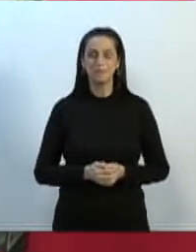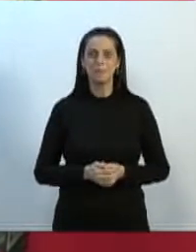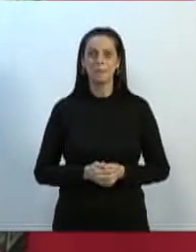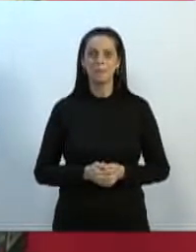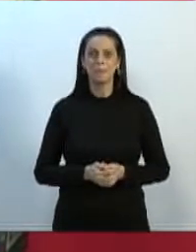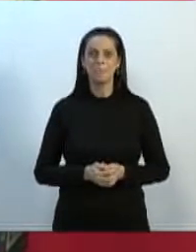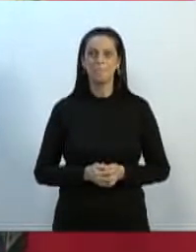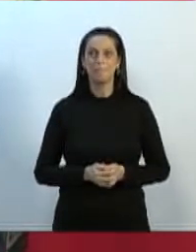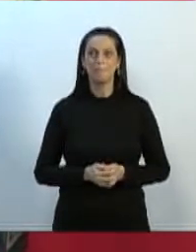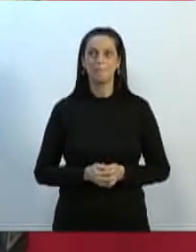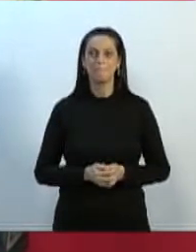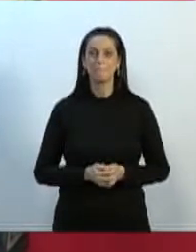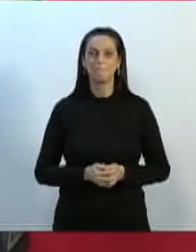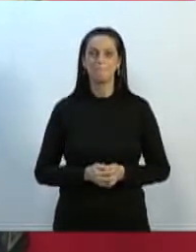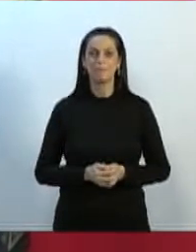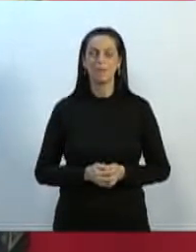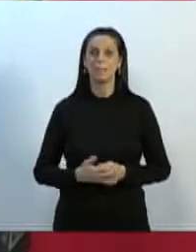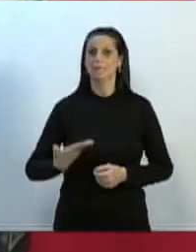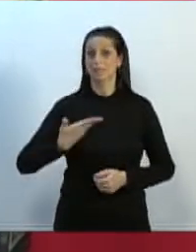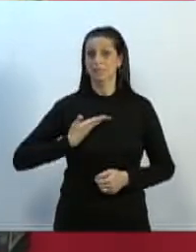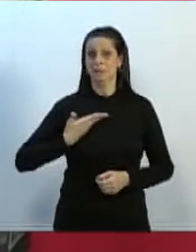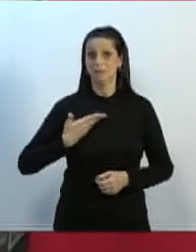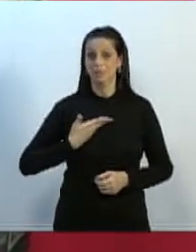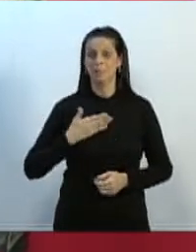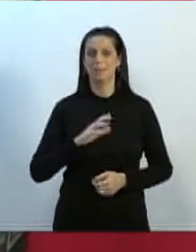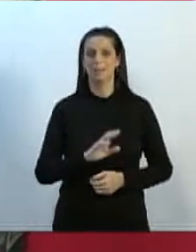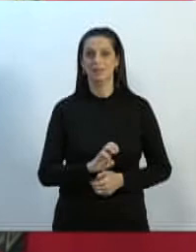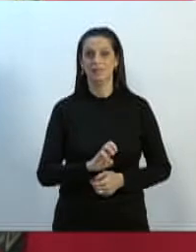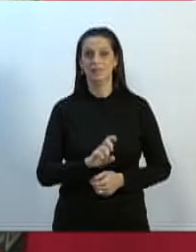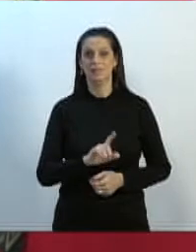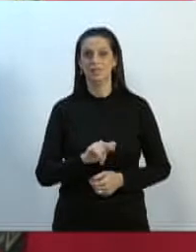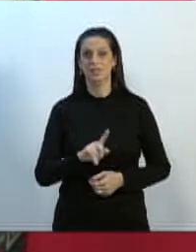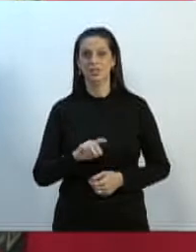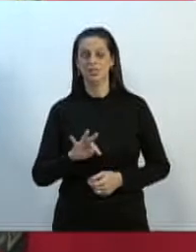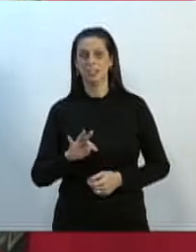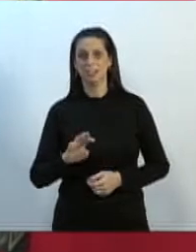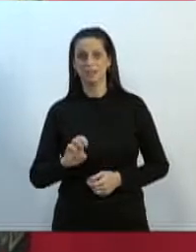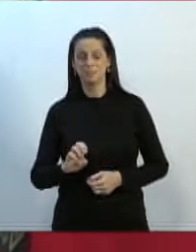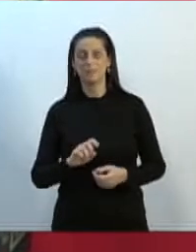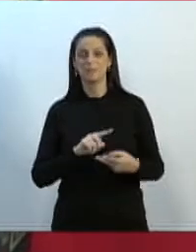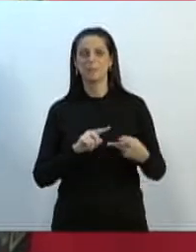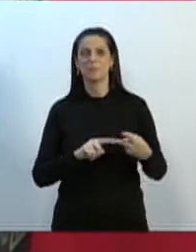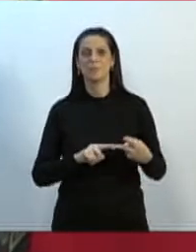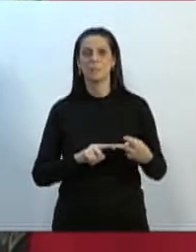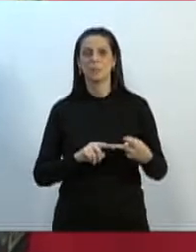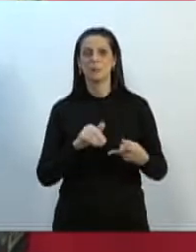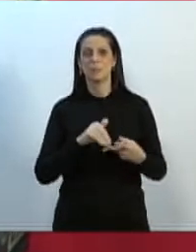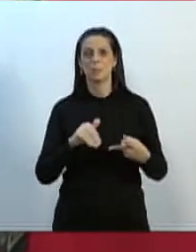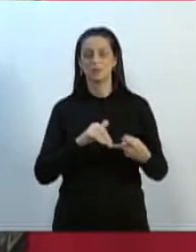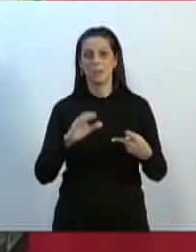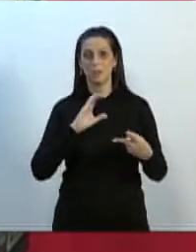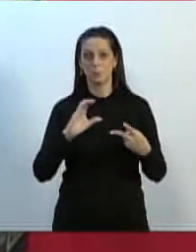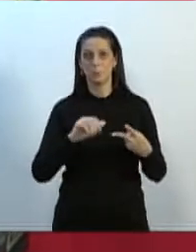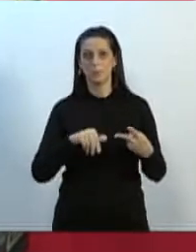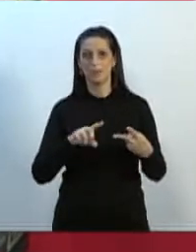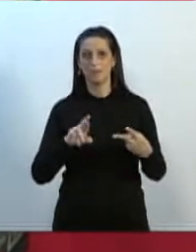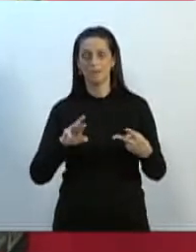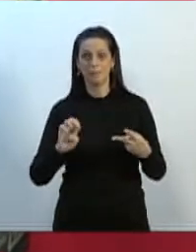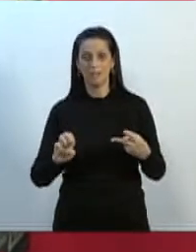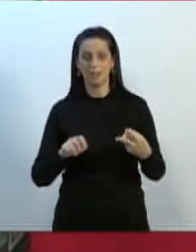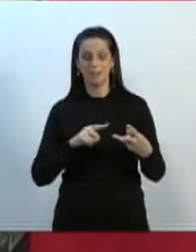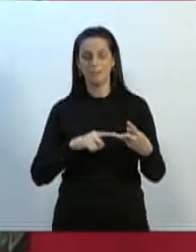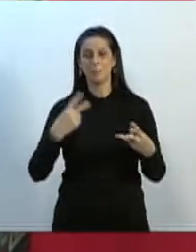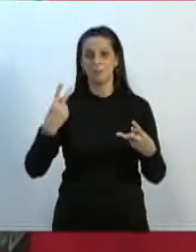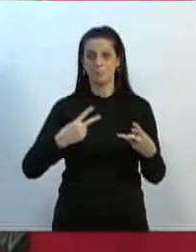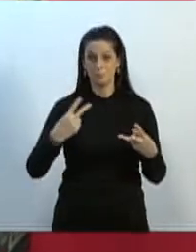lá os meus queridos amigos Aliege, Blaut, Ney dos Santos, estava lá também o secretário de comunicação André Espezin, nossa